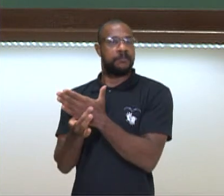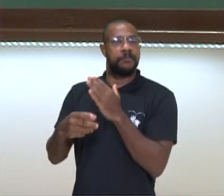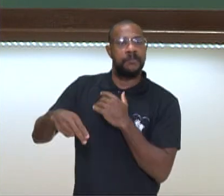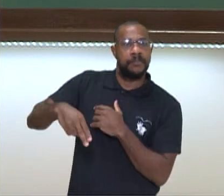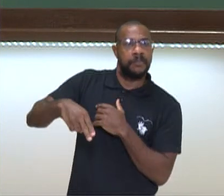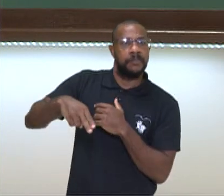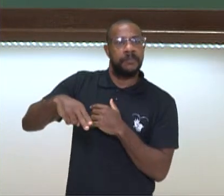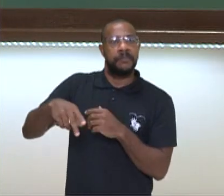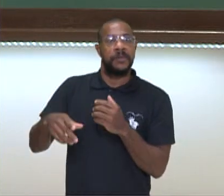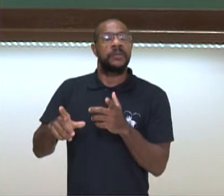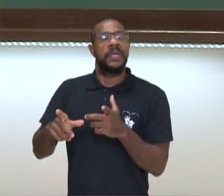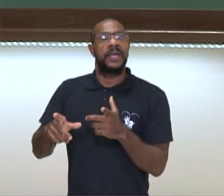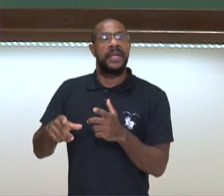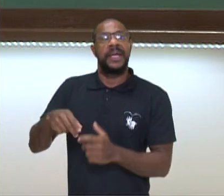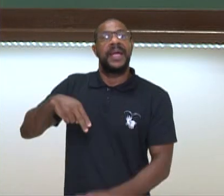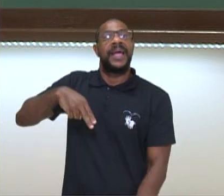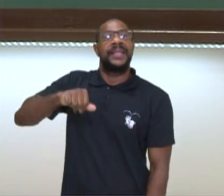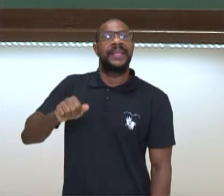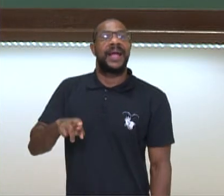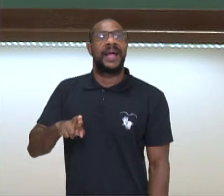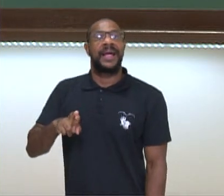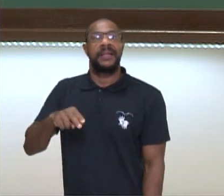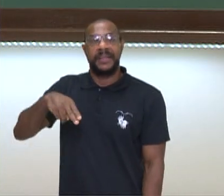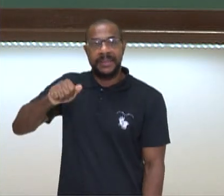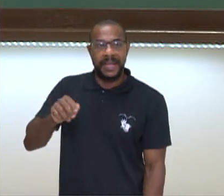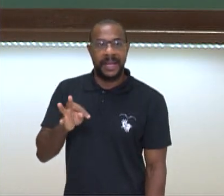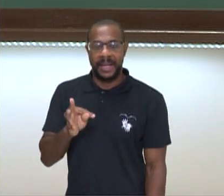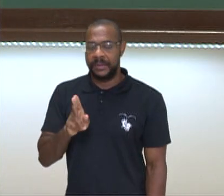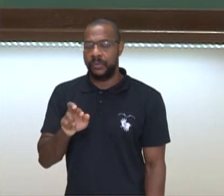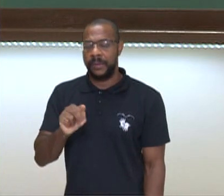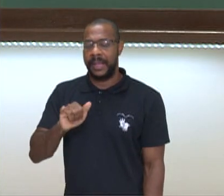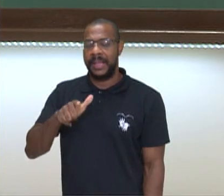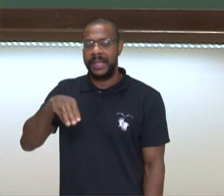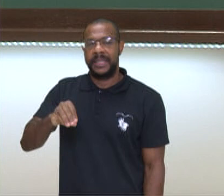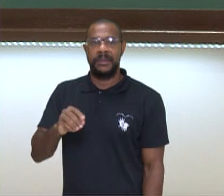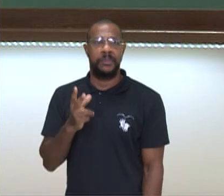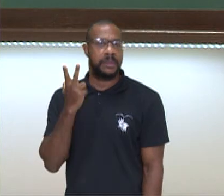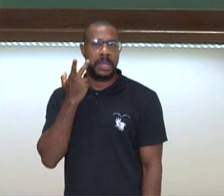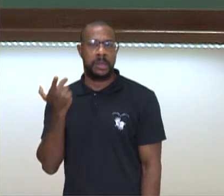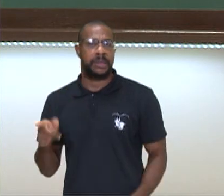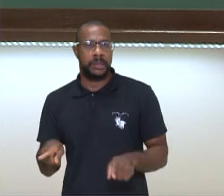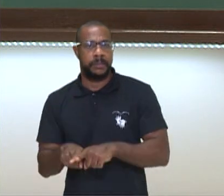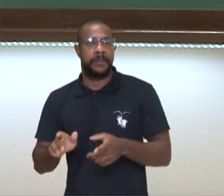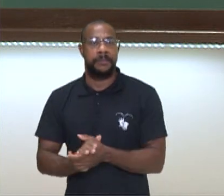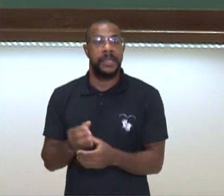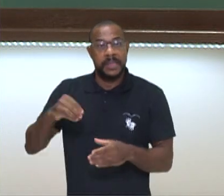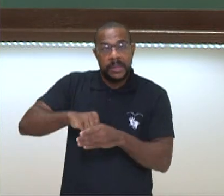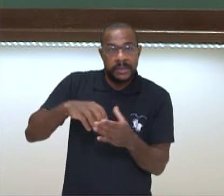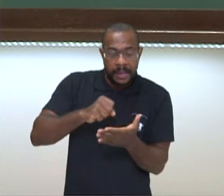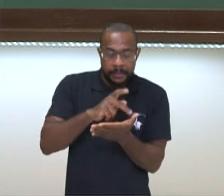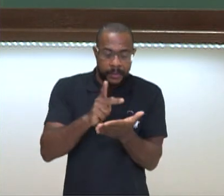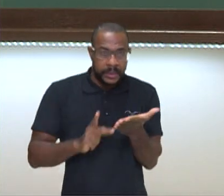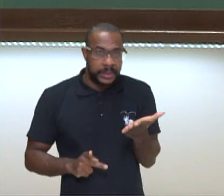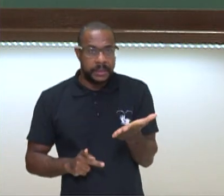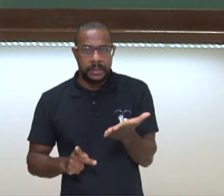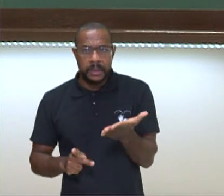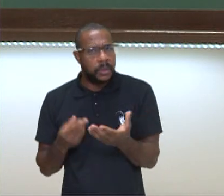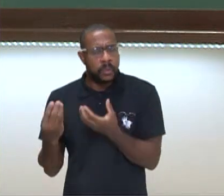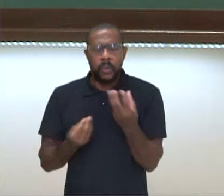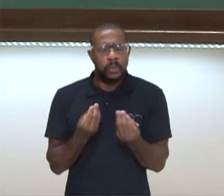literárias, nos contos, nas crônicas, nos romances. E na poesia, como que ficou